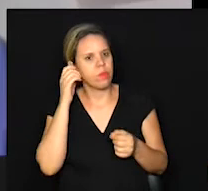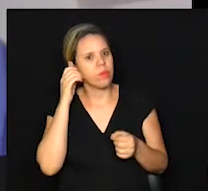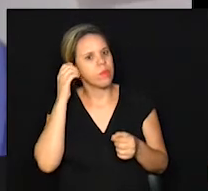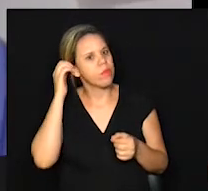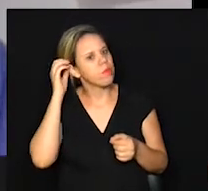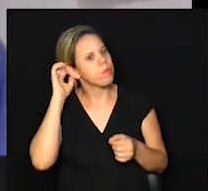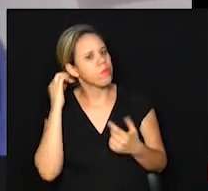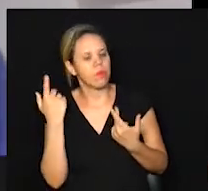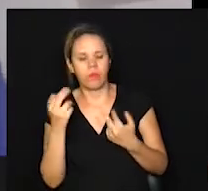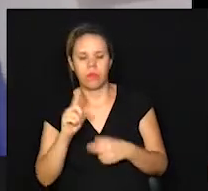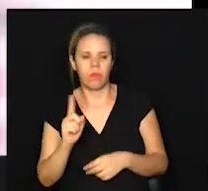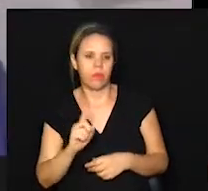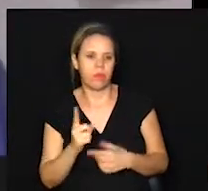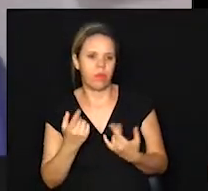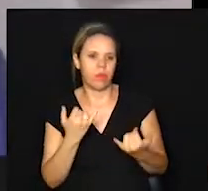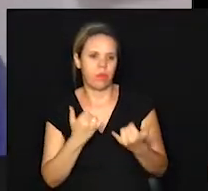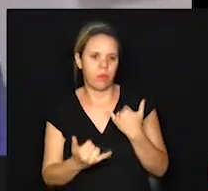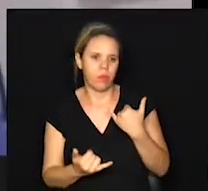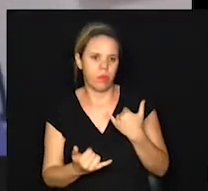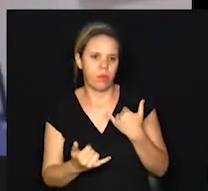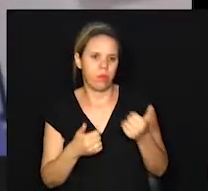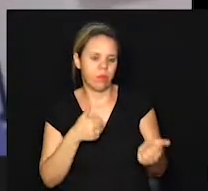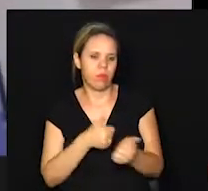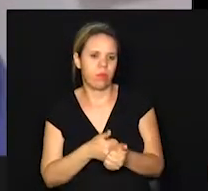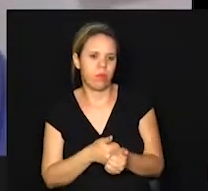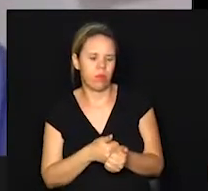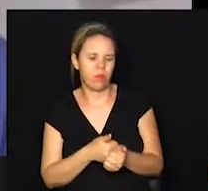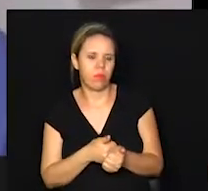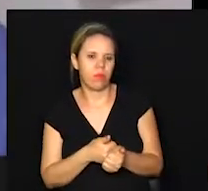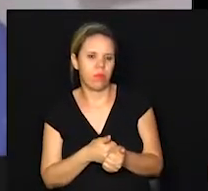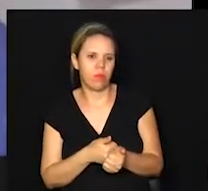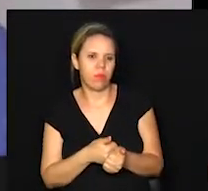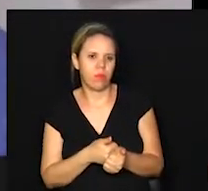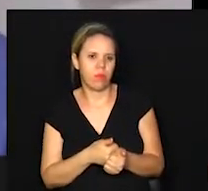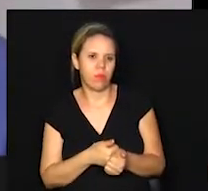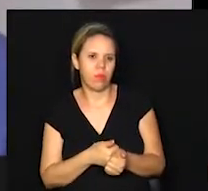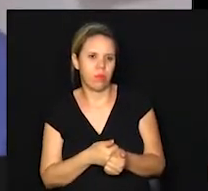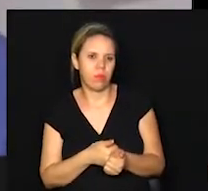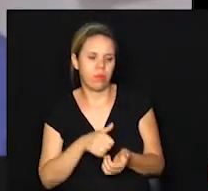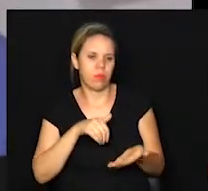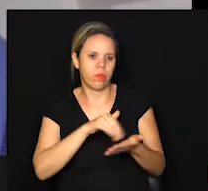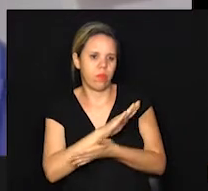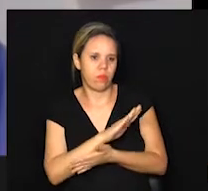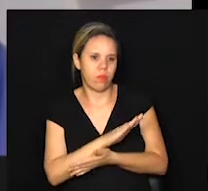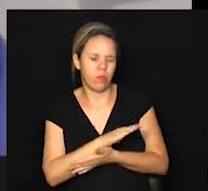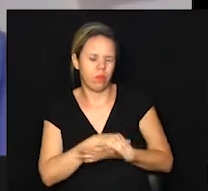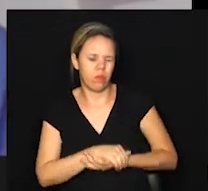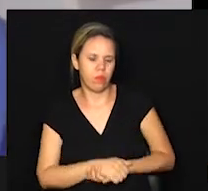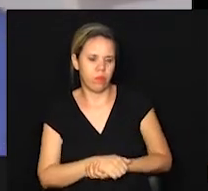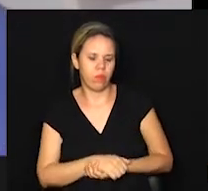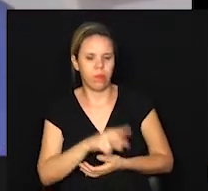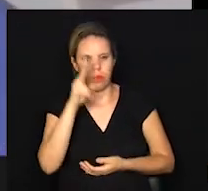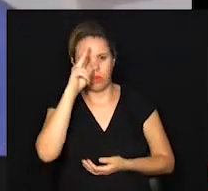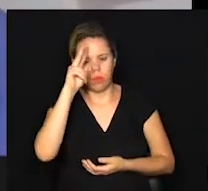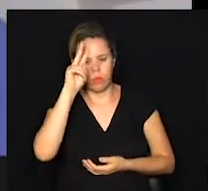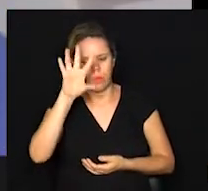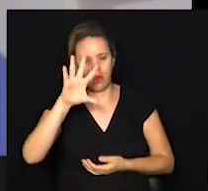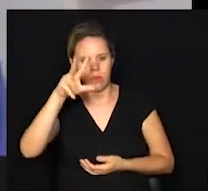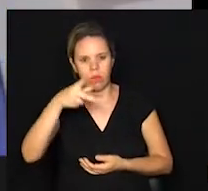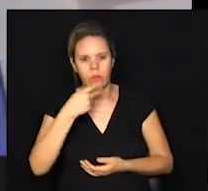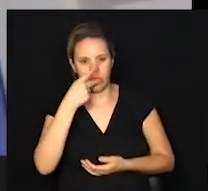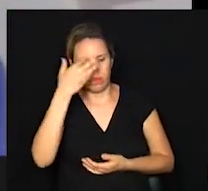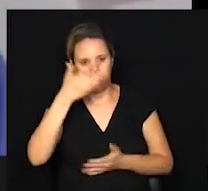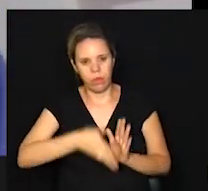não iguais, mas semelhantes, próximas ao caso, foi demitida inclusive, tá? E lembrando que tudo que eu estou falando aqui eu tenho